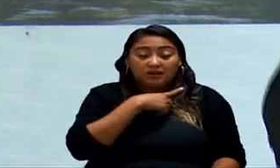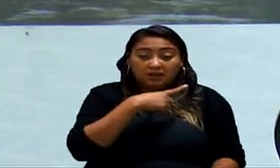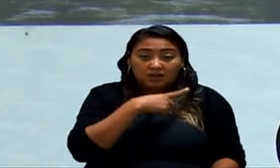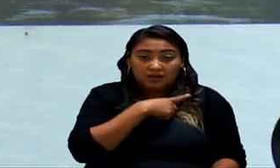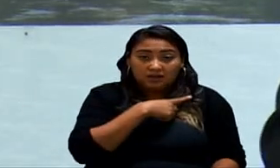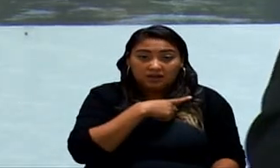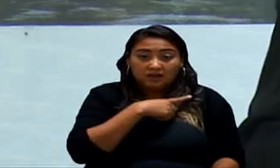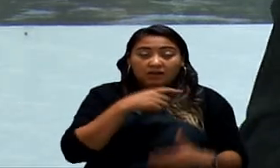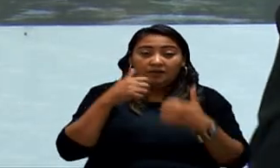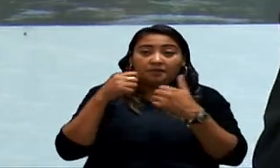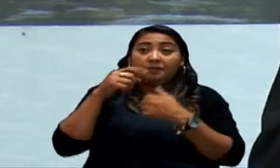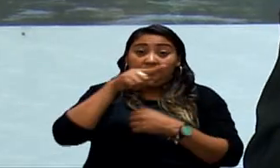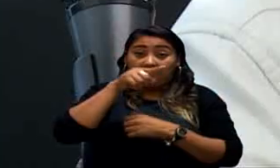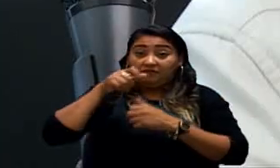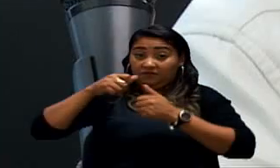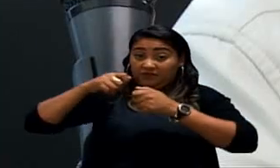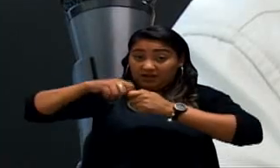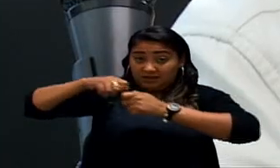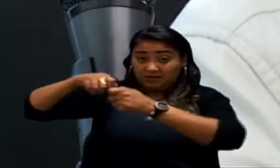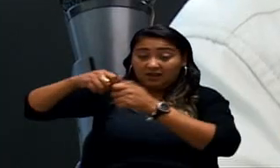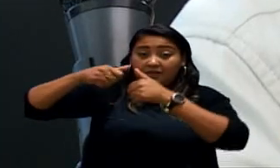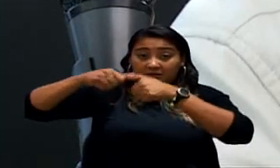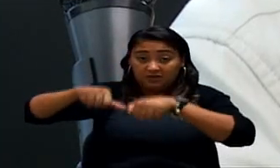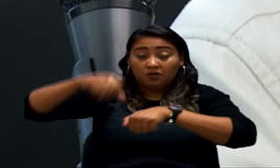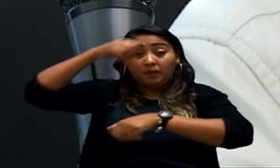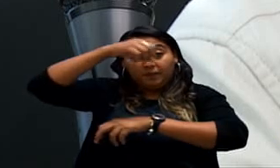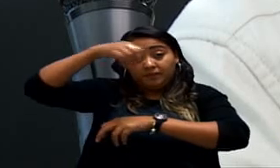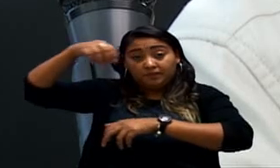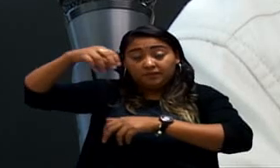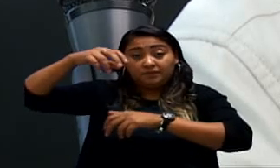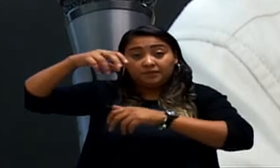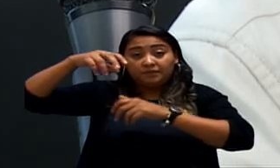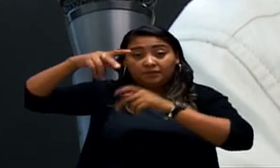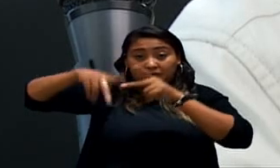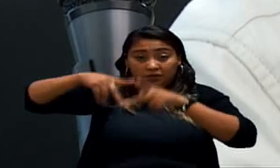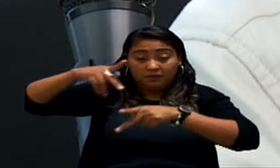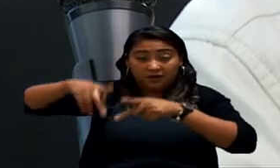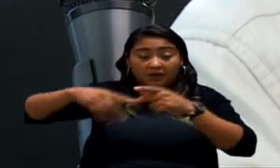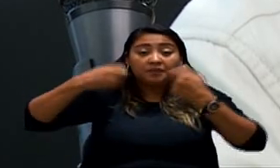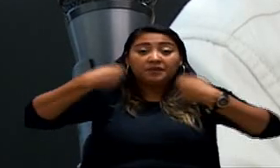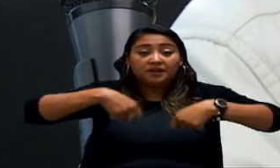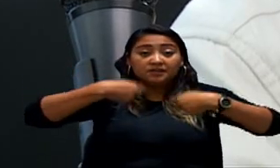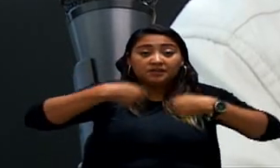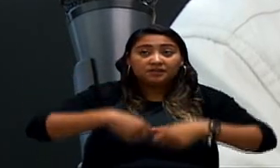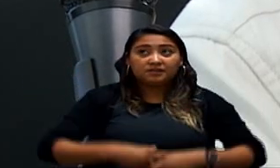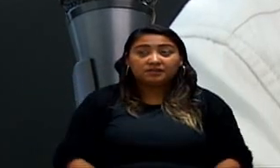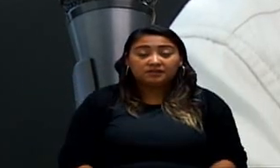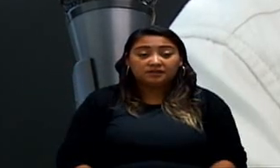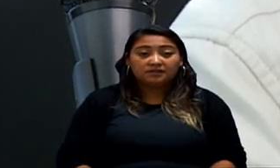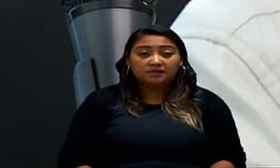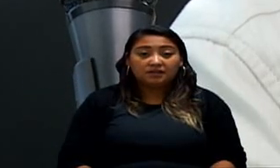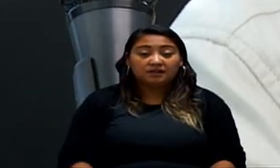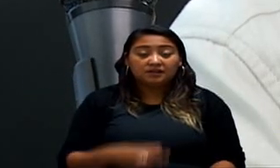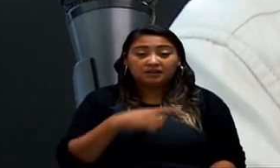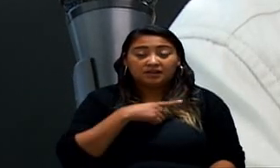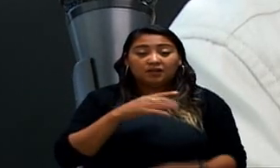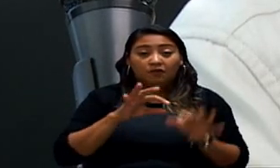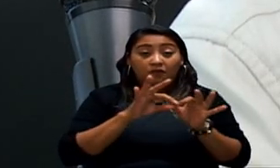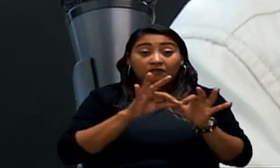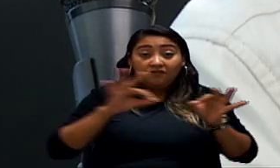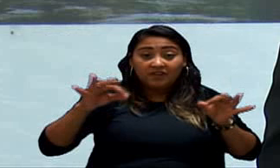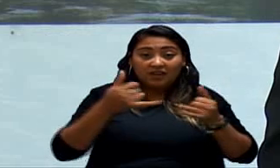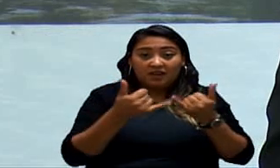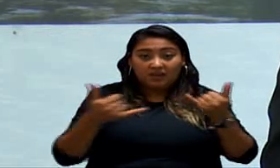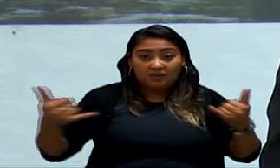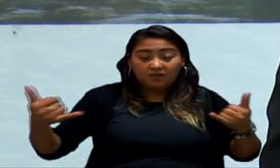para você implantar a iluminação pública, você precisa ter a fiação, a